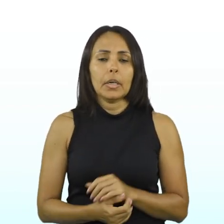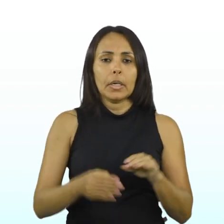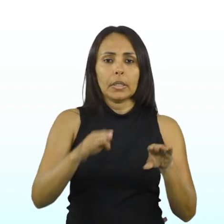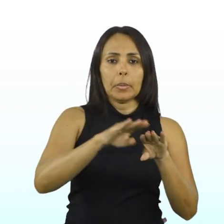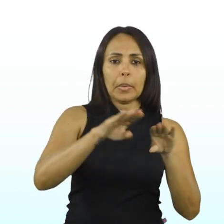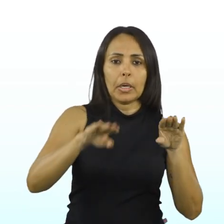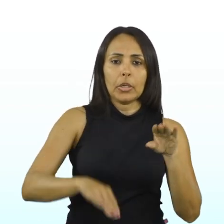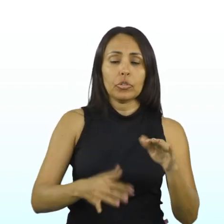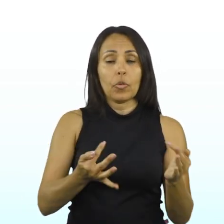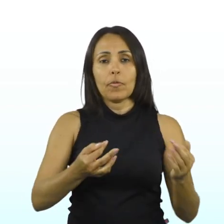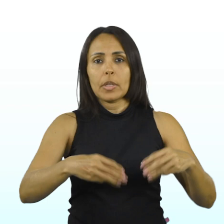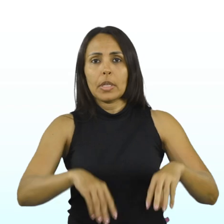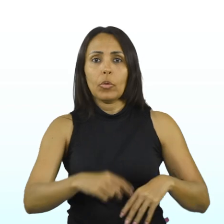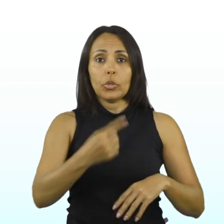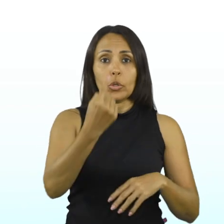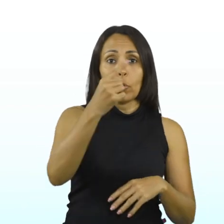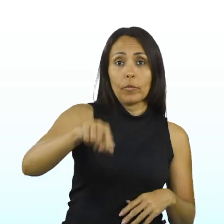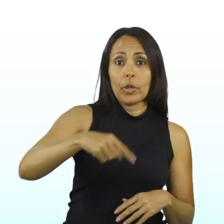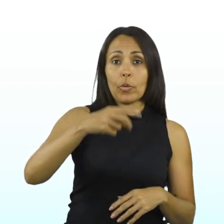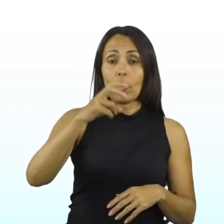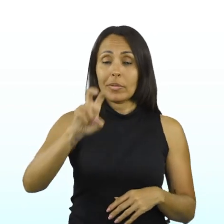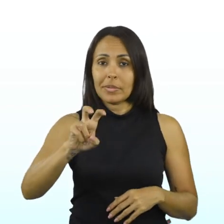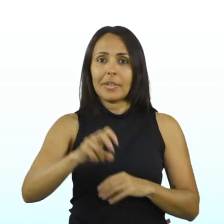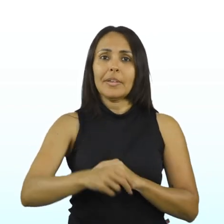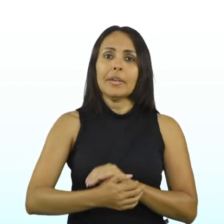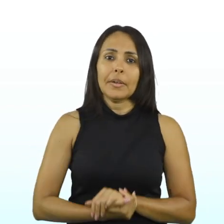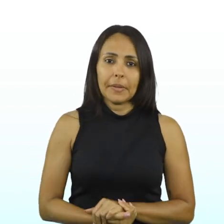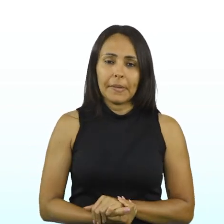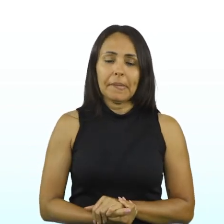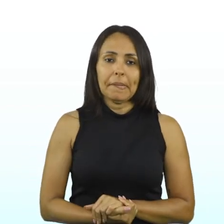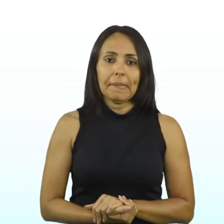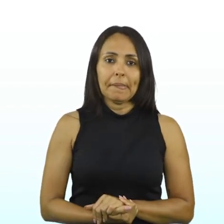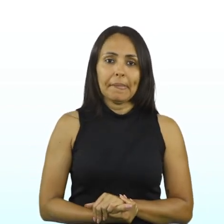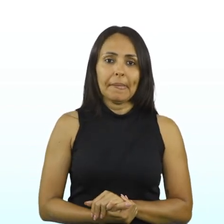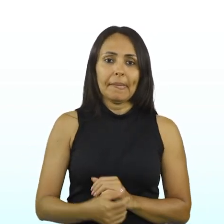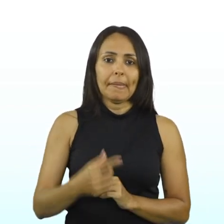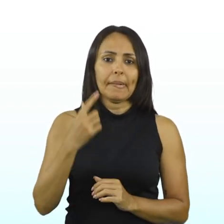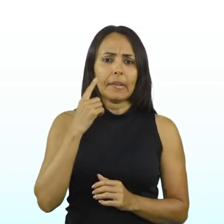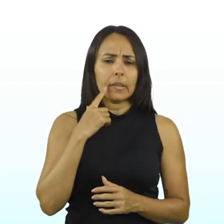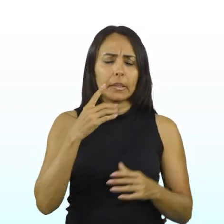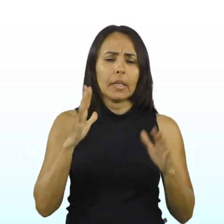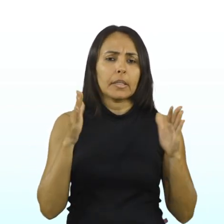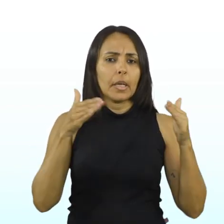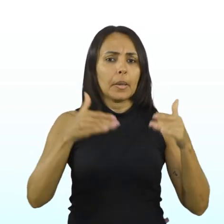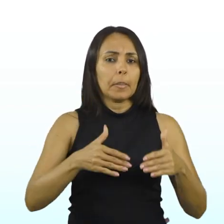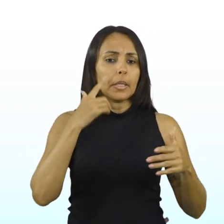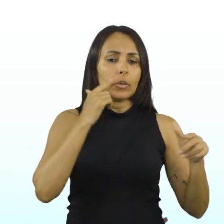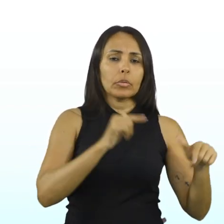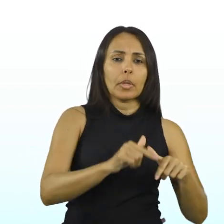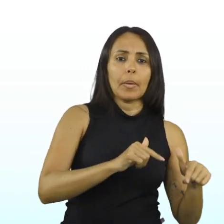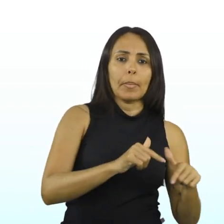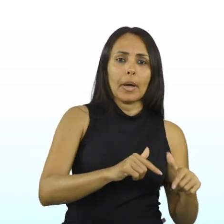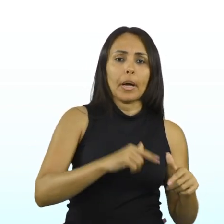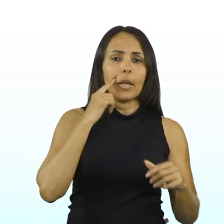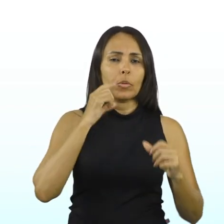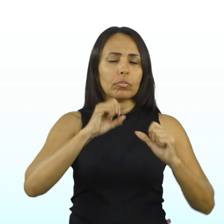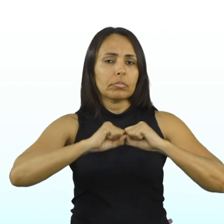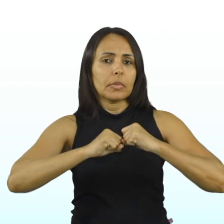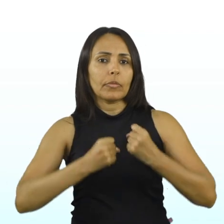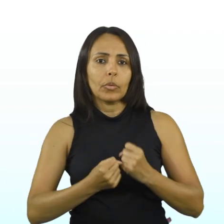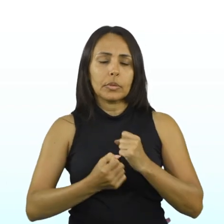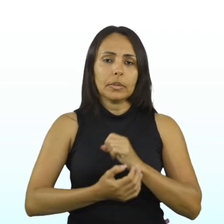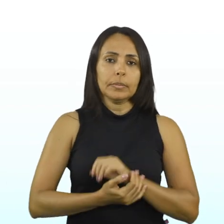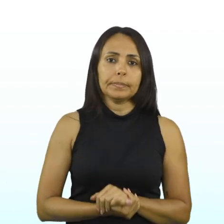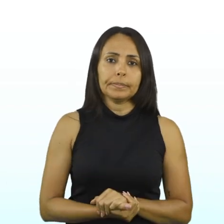até uma altura final de 1,5 em relação ao solo. Determina em joule o trabalho realizado pela